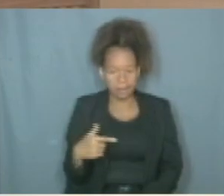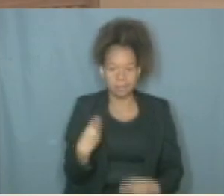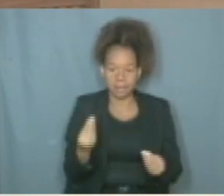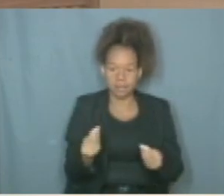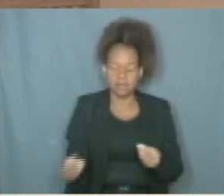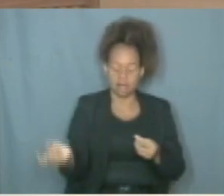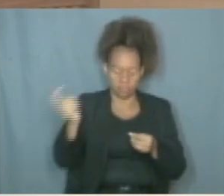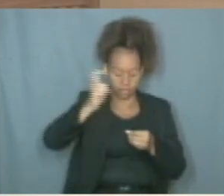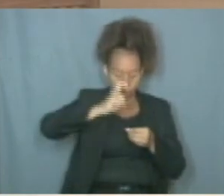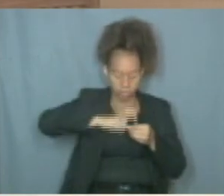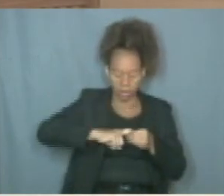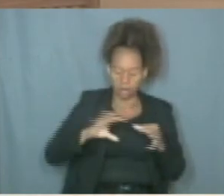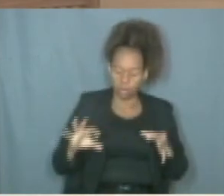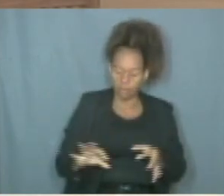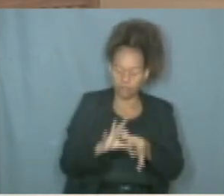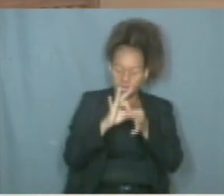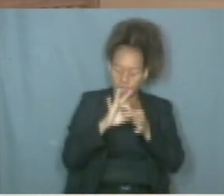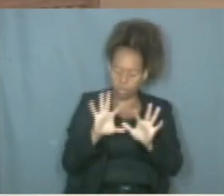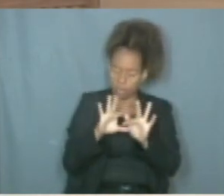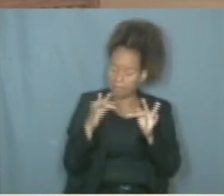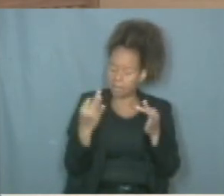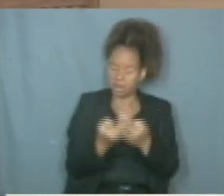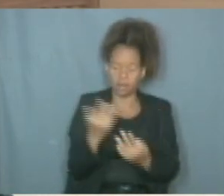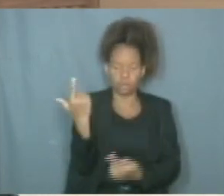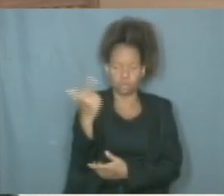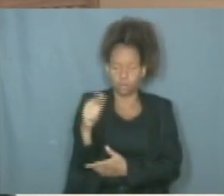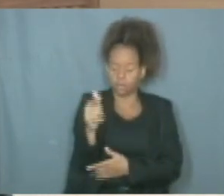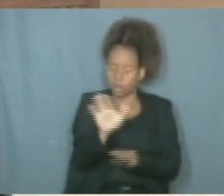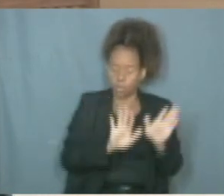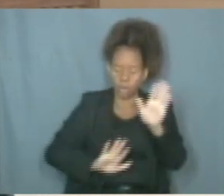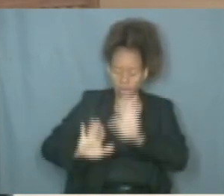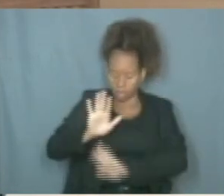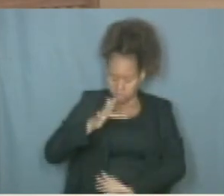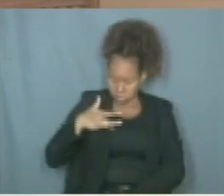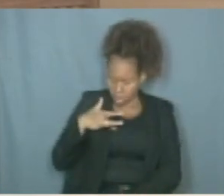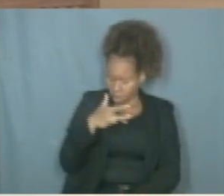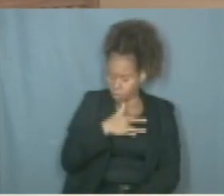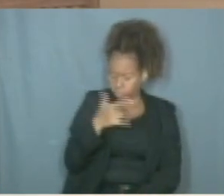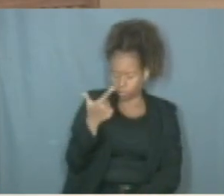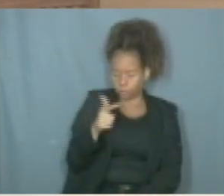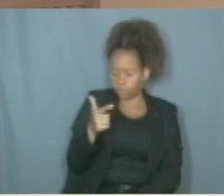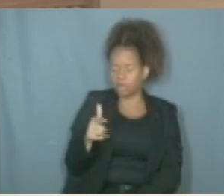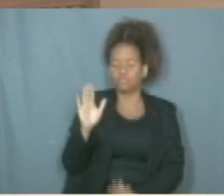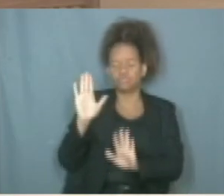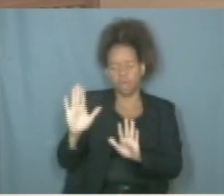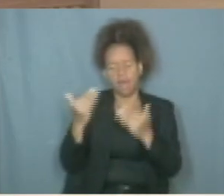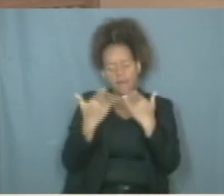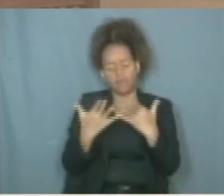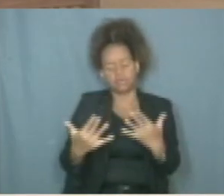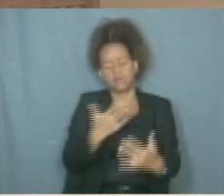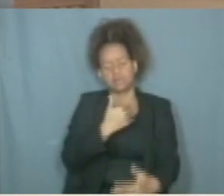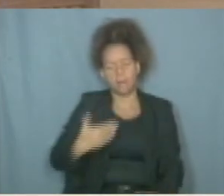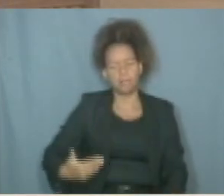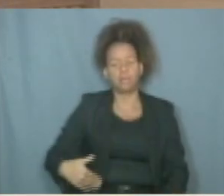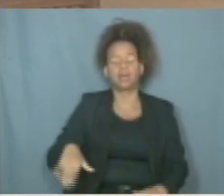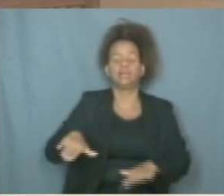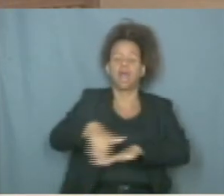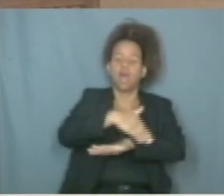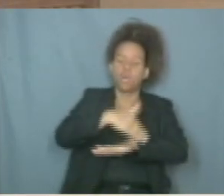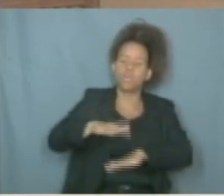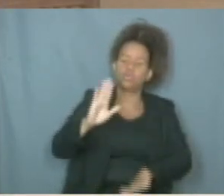seja restabelecido o vínculo familiar, não existe cuidado com a saúde. Nós já fizemos audiência pública na rua.